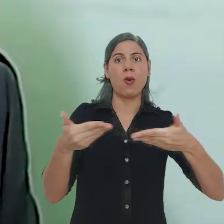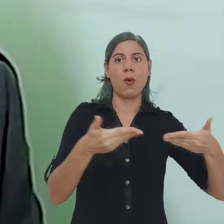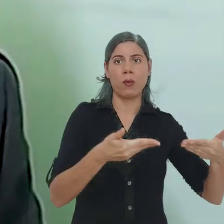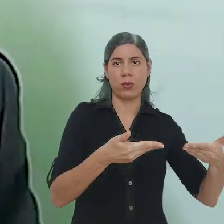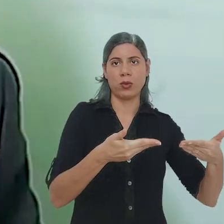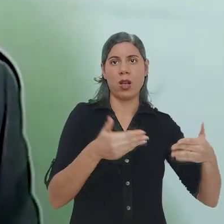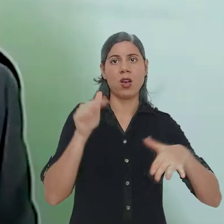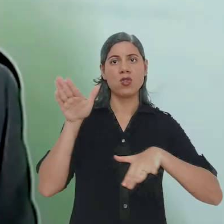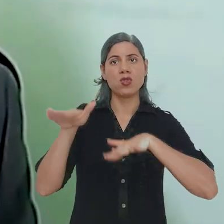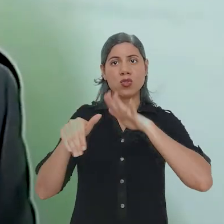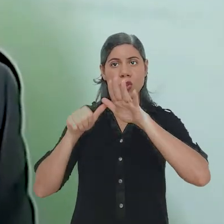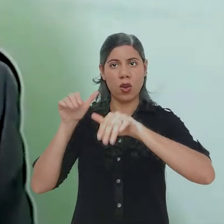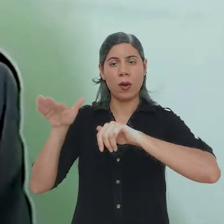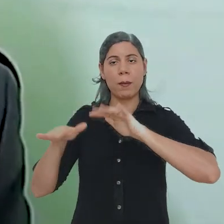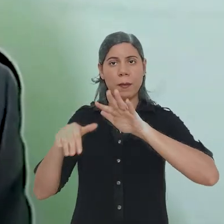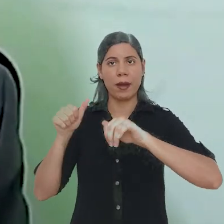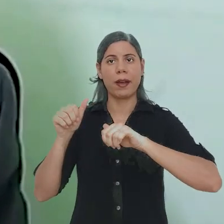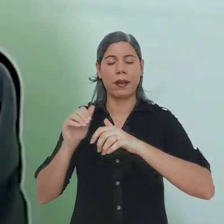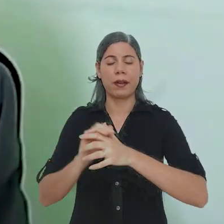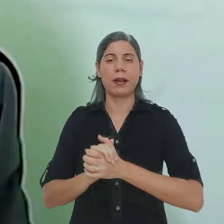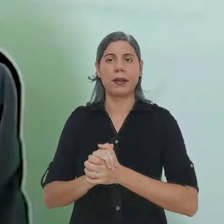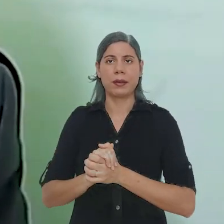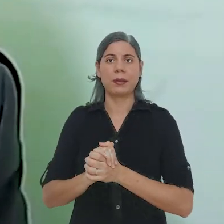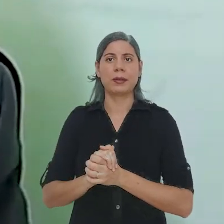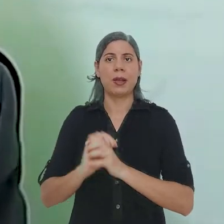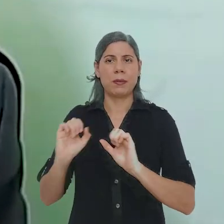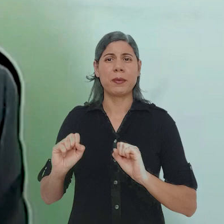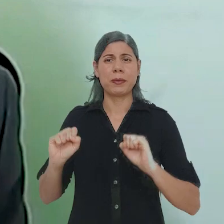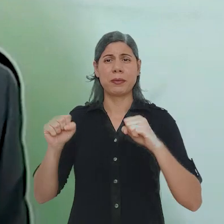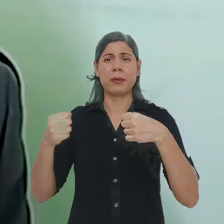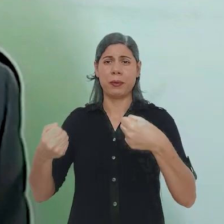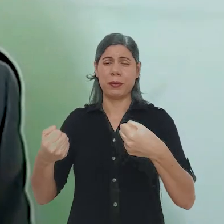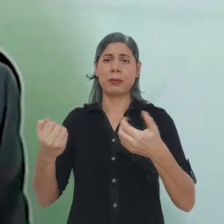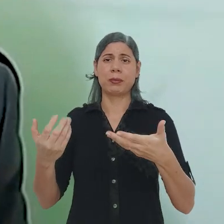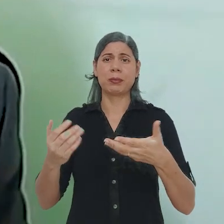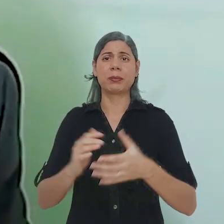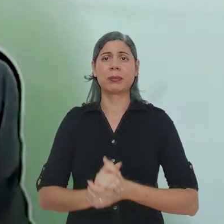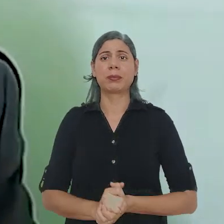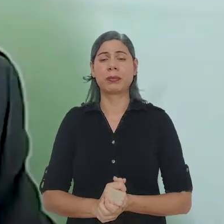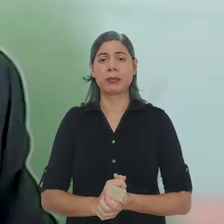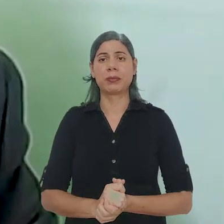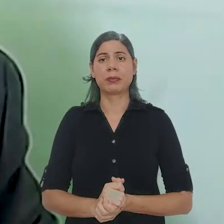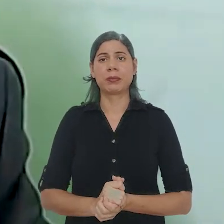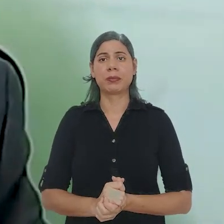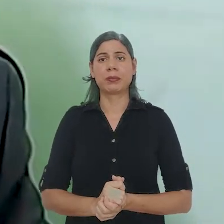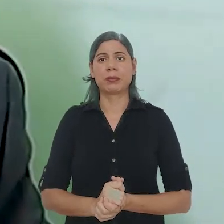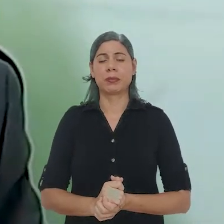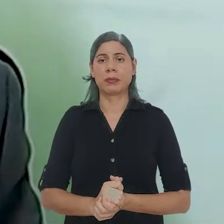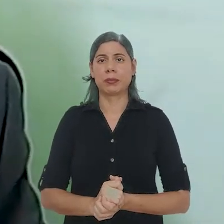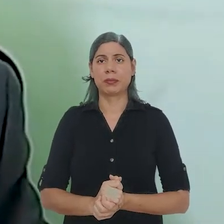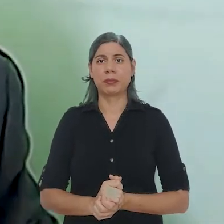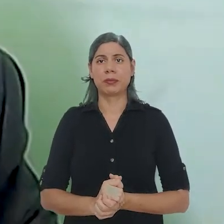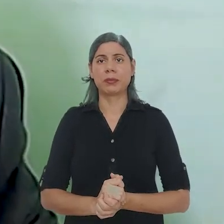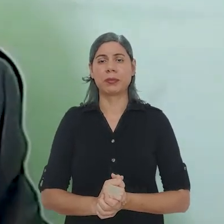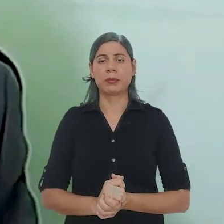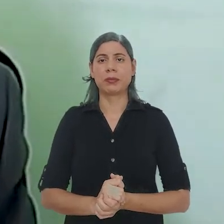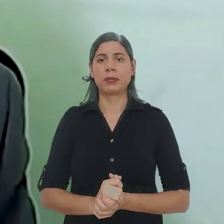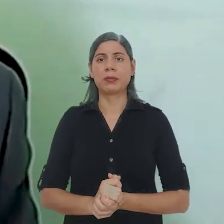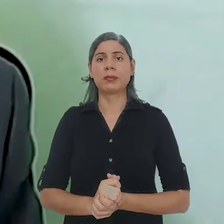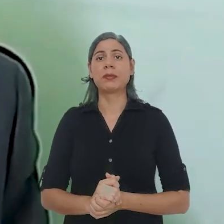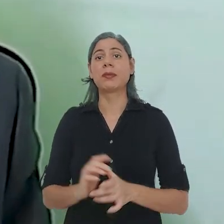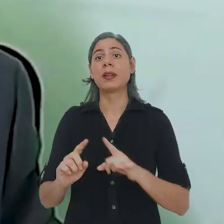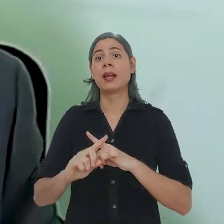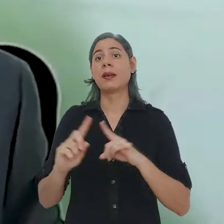cá convocados por uma situação de esforço, como os pracinhas que tiveram na época da